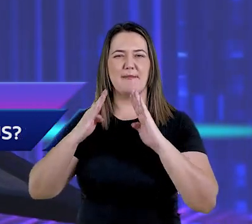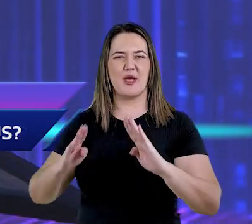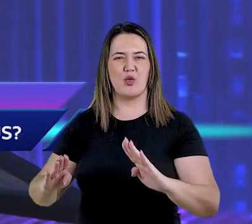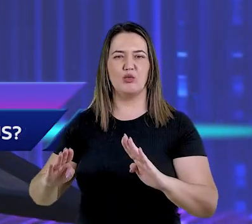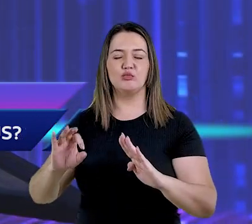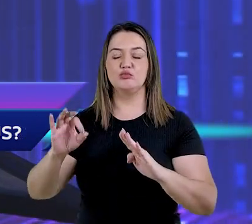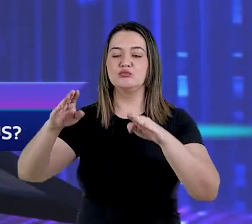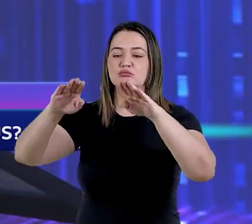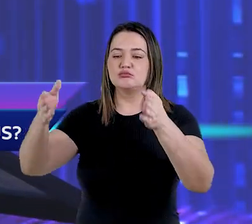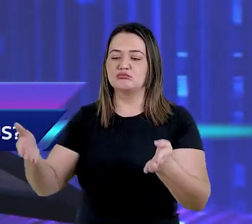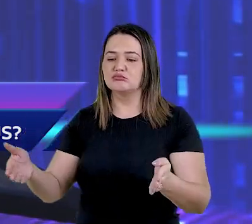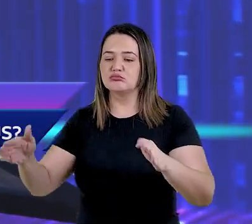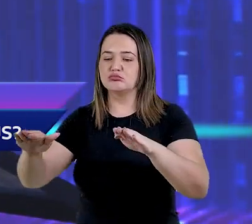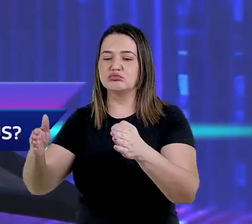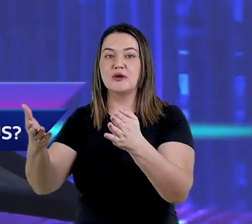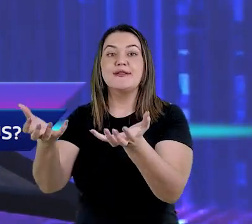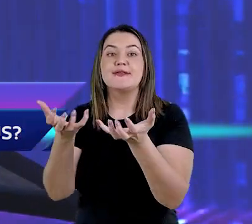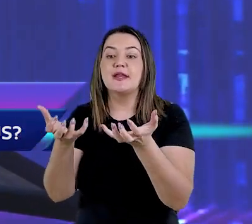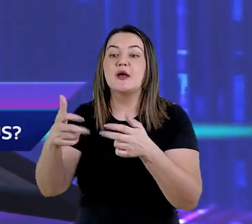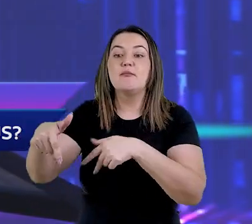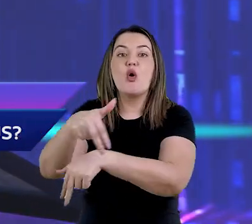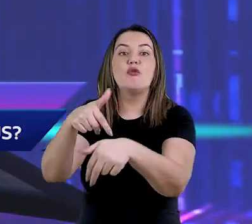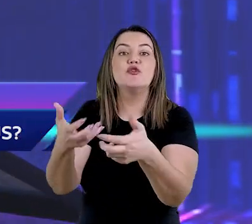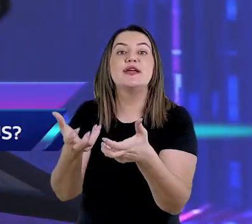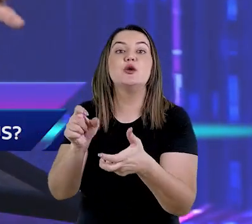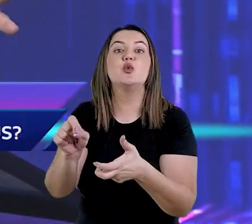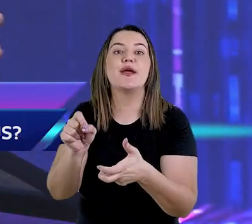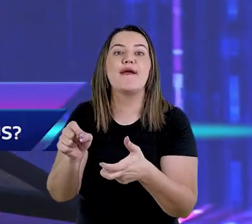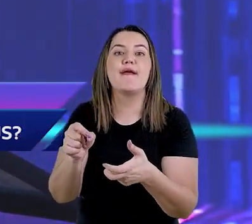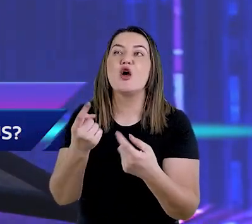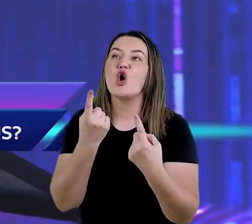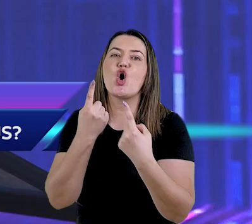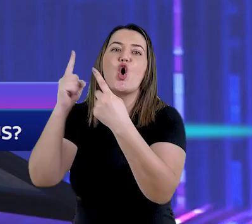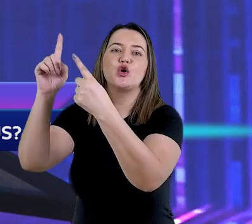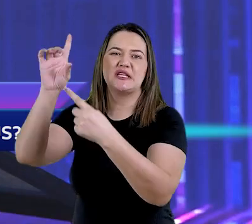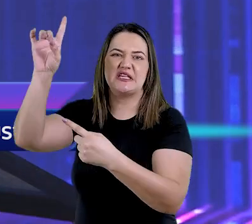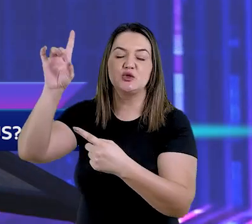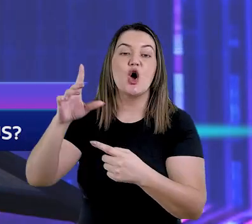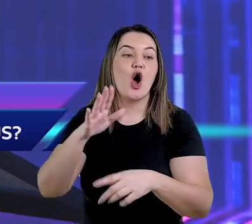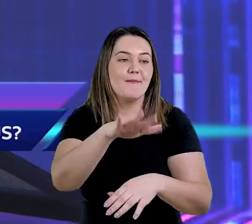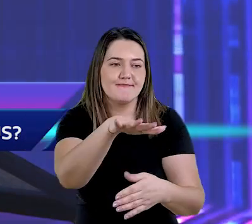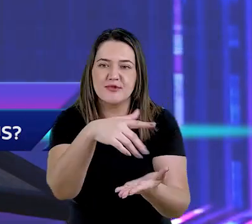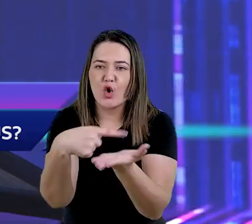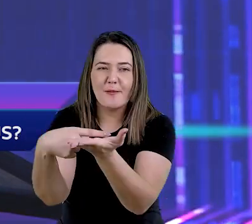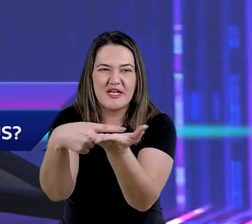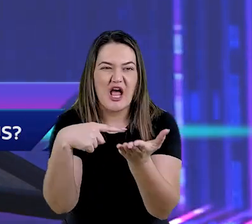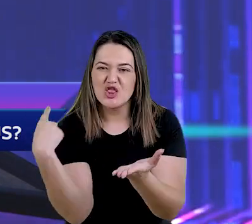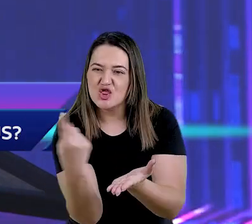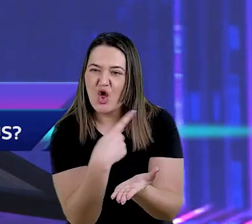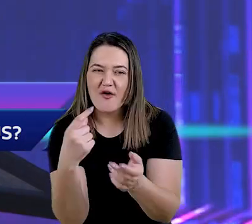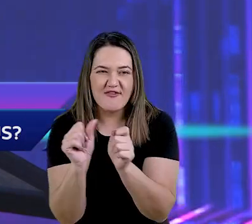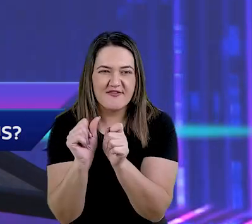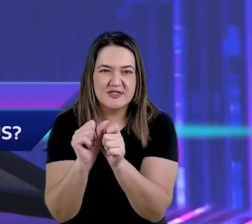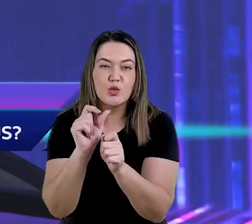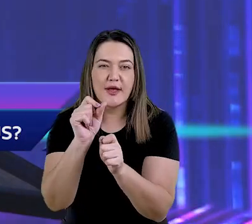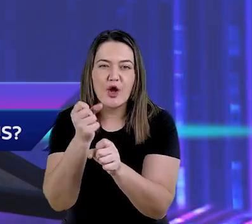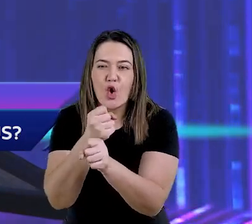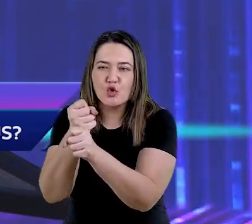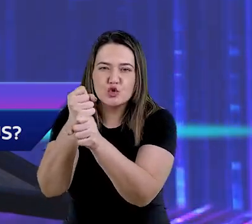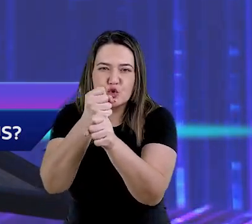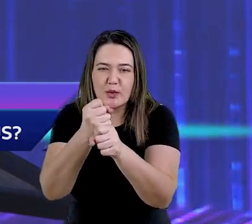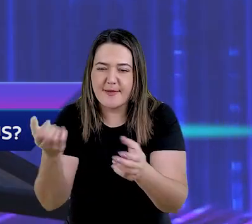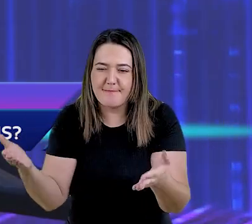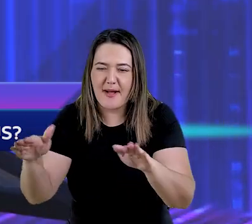viver longe da vontade de Deus. Eles queriam se colocar no lugar de Deus e chegar até o céu com